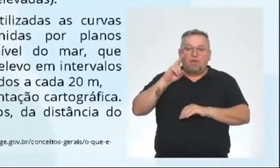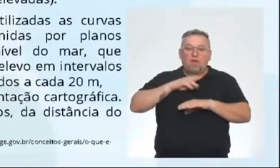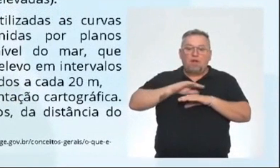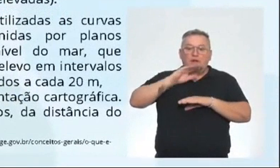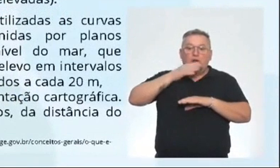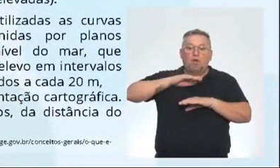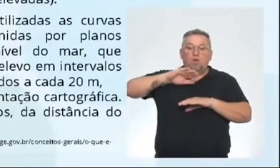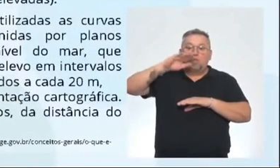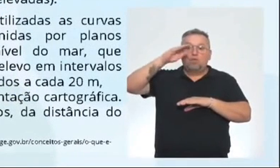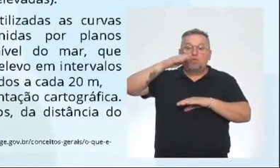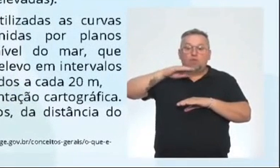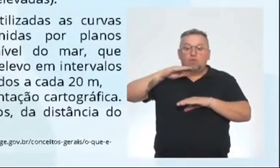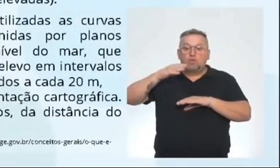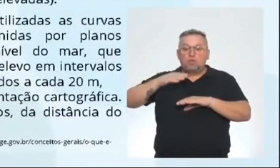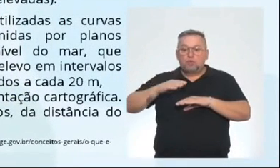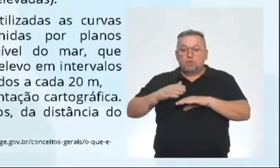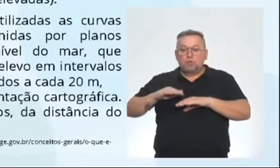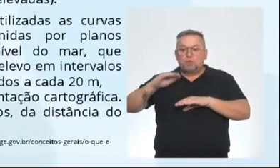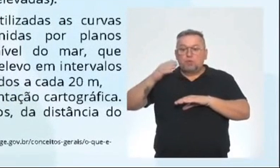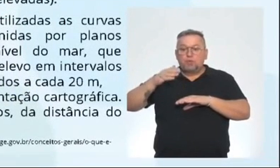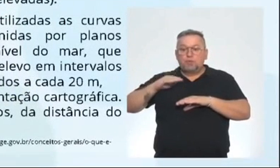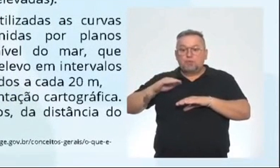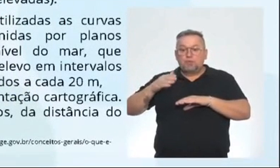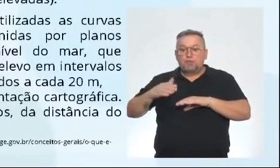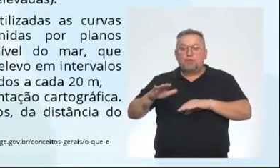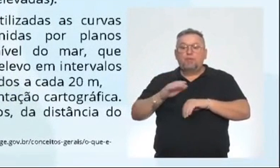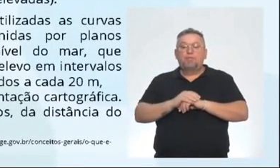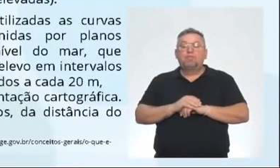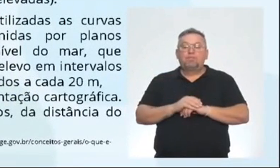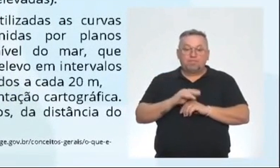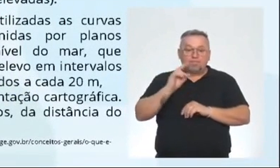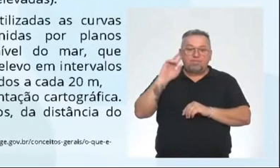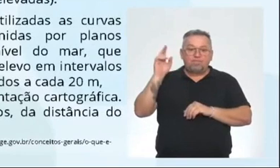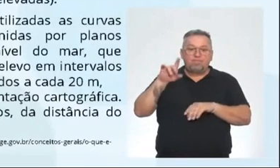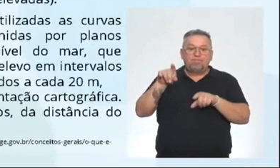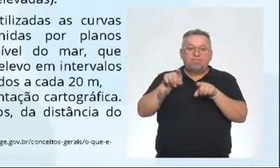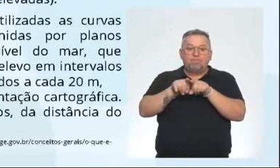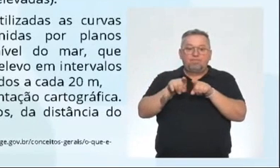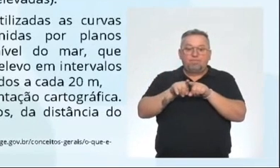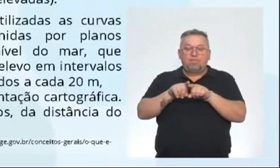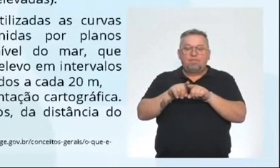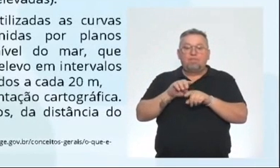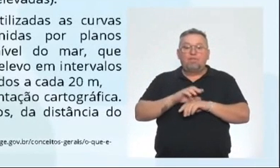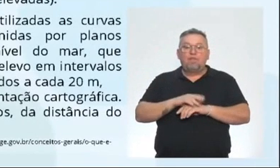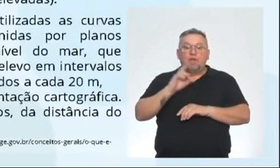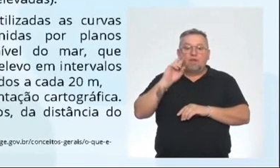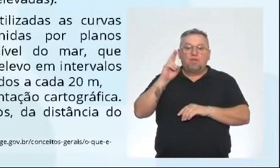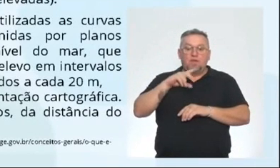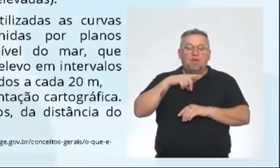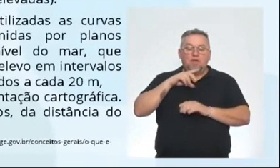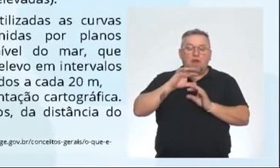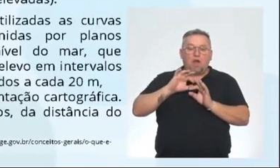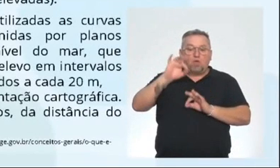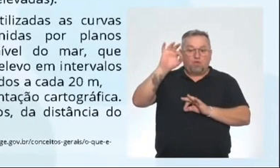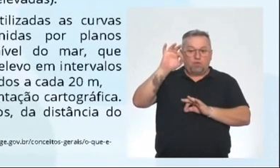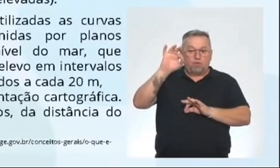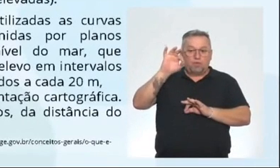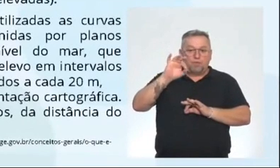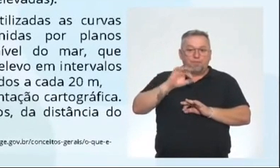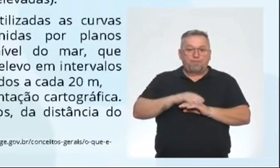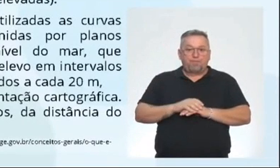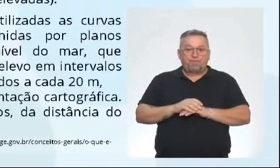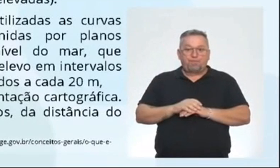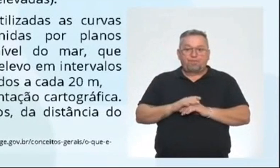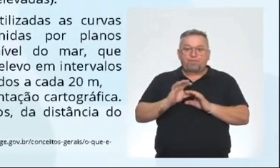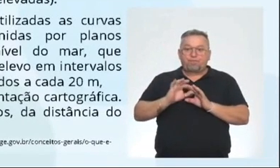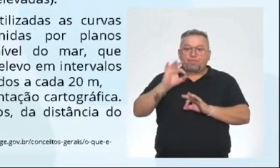altitude, a hipsometria, né, que nós falamos aí, o mapa físico do Brasil de hipsometria, que é altitude. Então, as altitudes